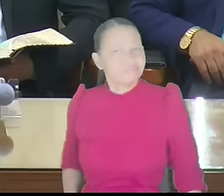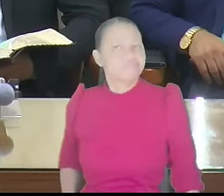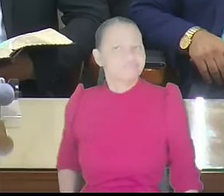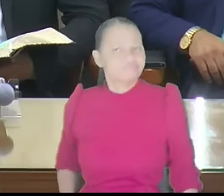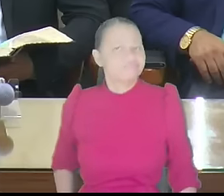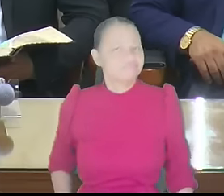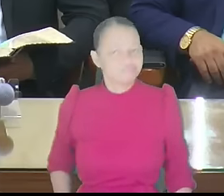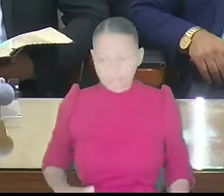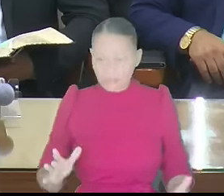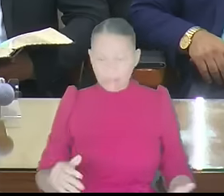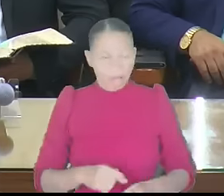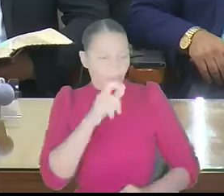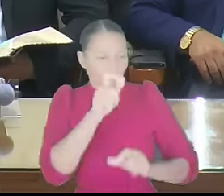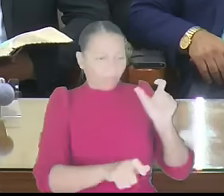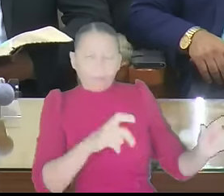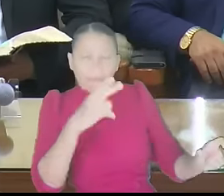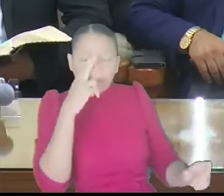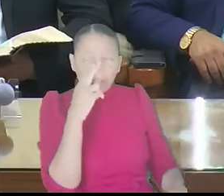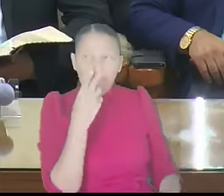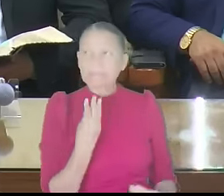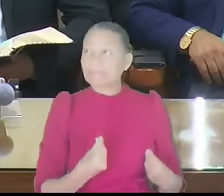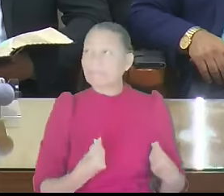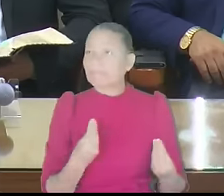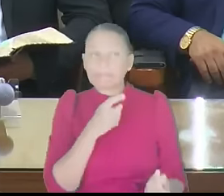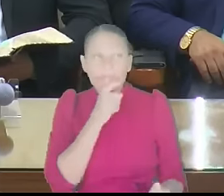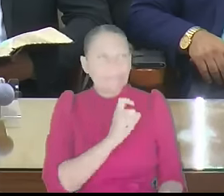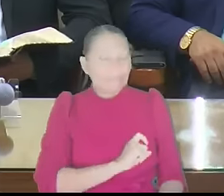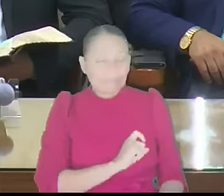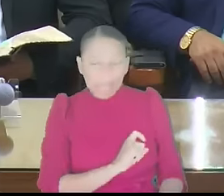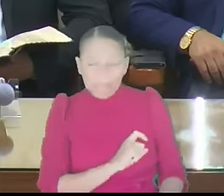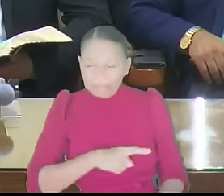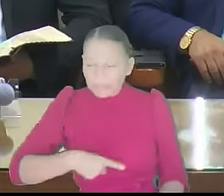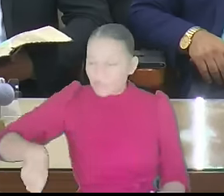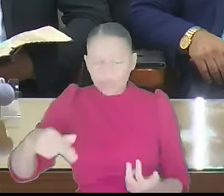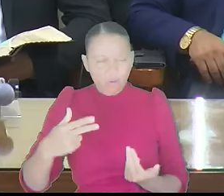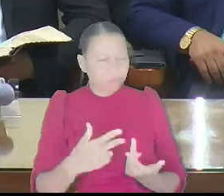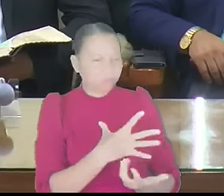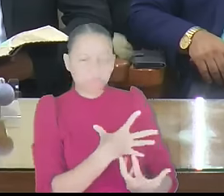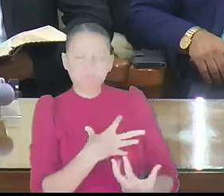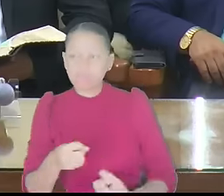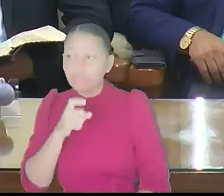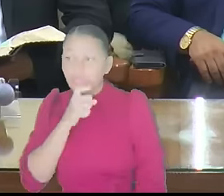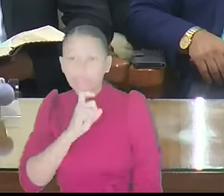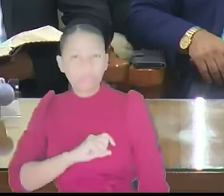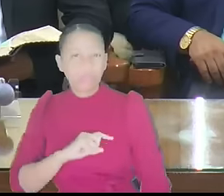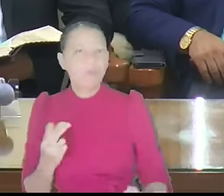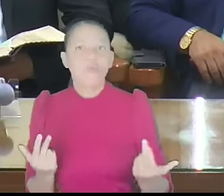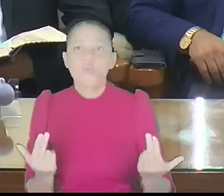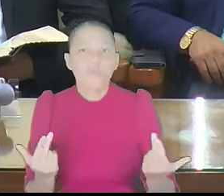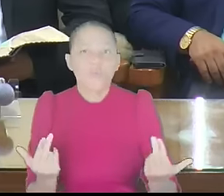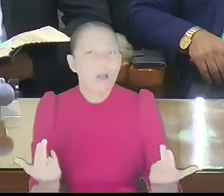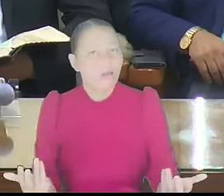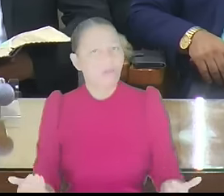Uma igreja apática vai gerar uma sociedade ao redor dela apática também.